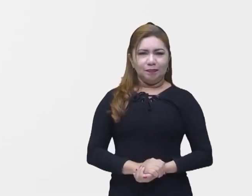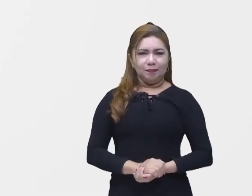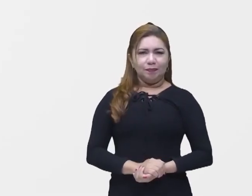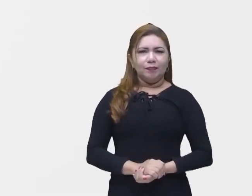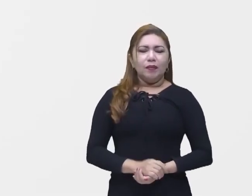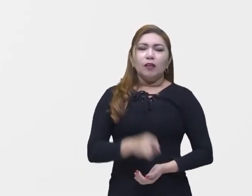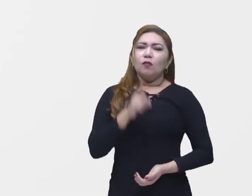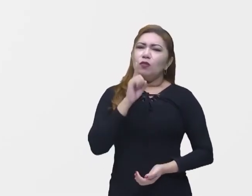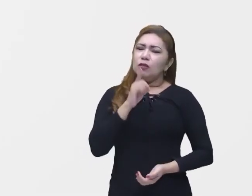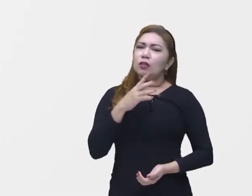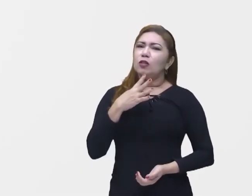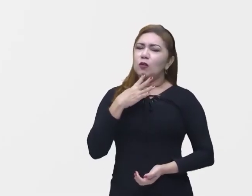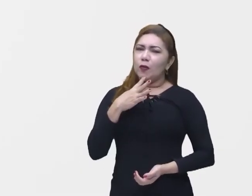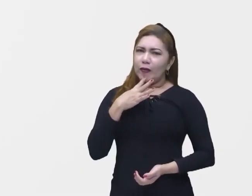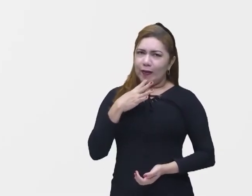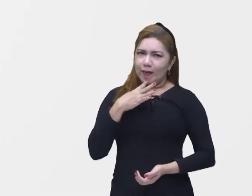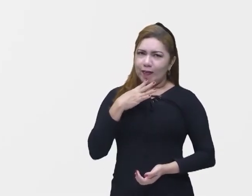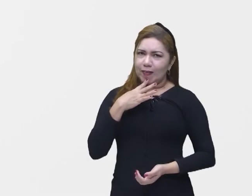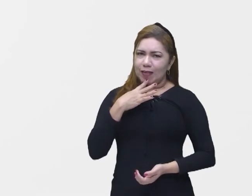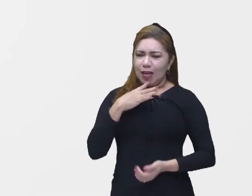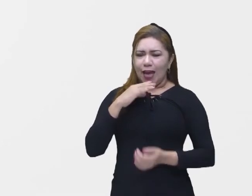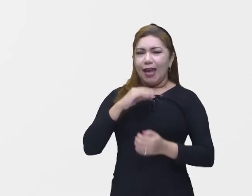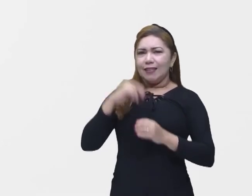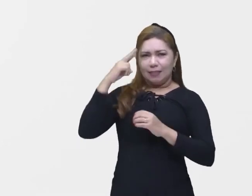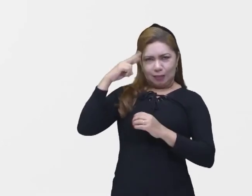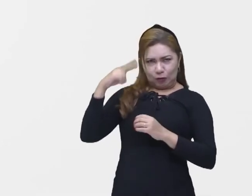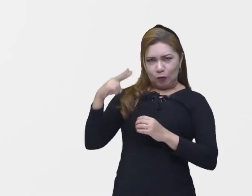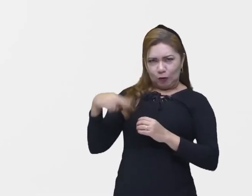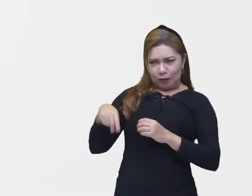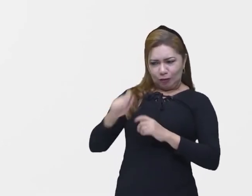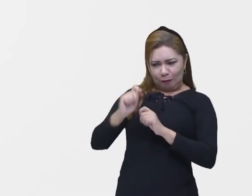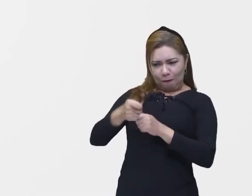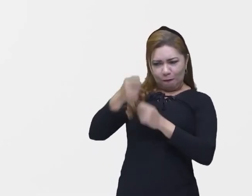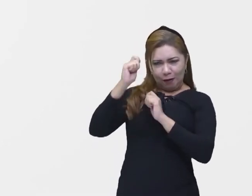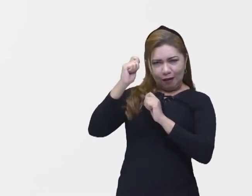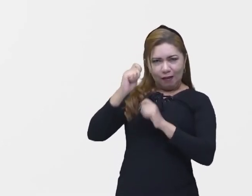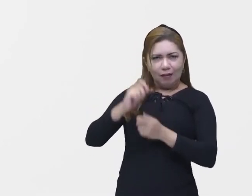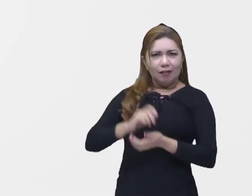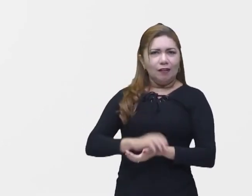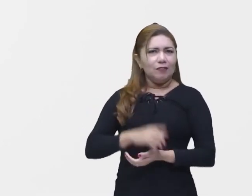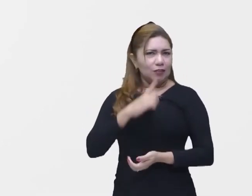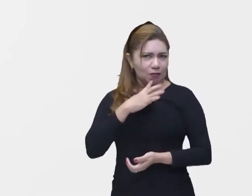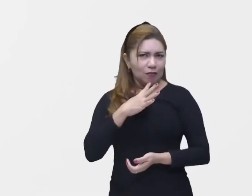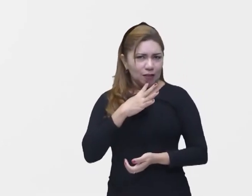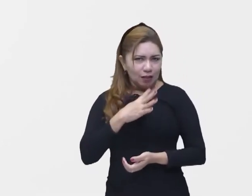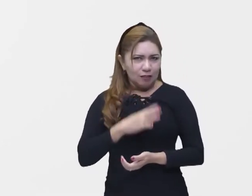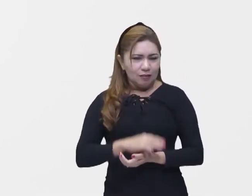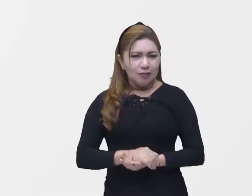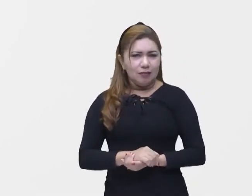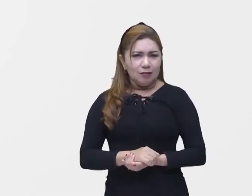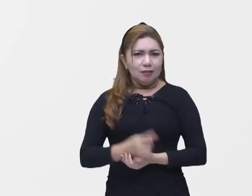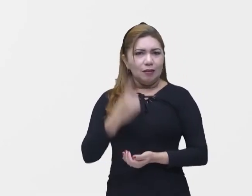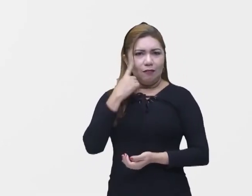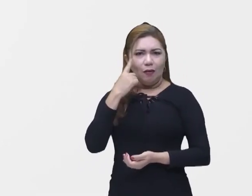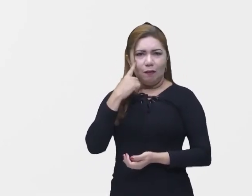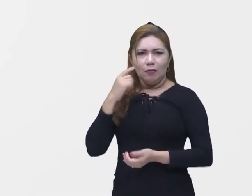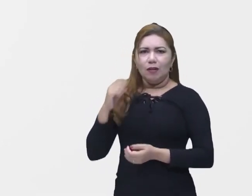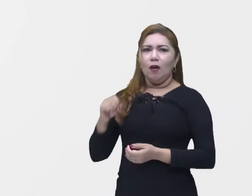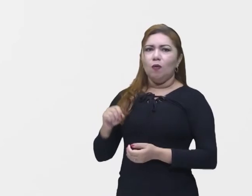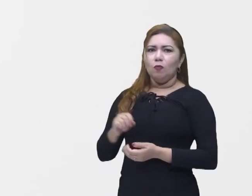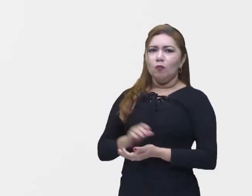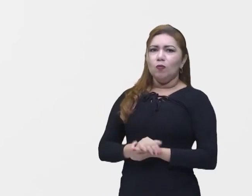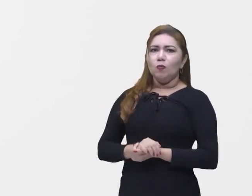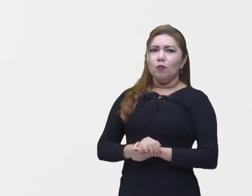Você conhece os contos de fadas? Conhece mesmo ou está me enganando? Eu vou mostrar para vocês aqui um quadro. O quadro